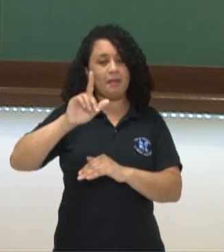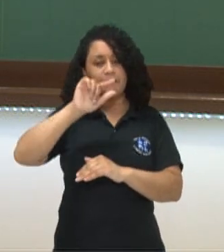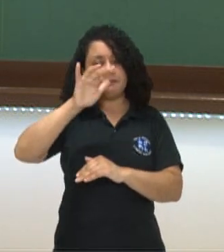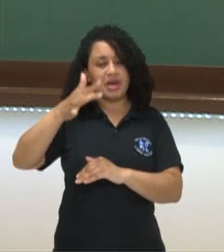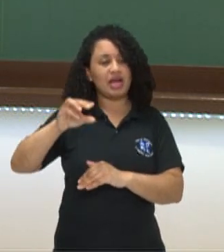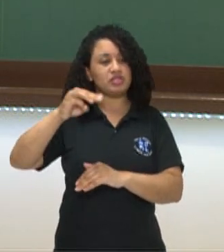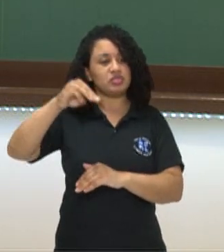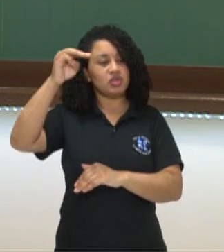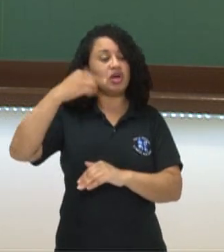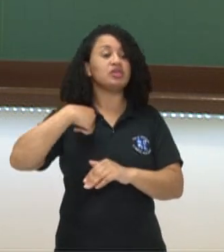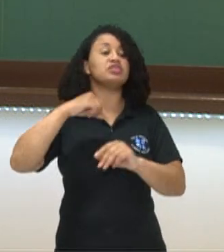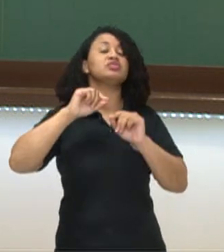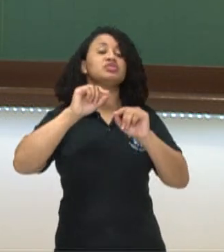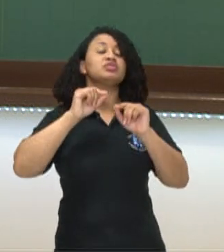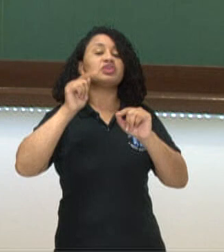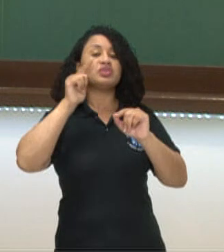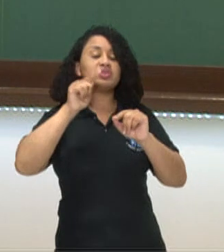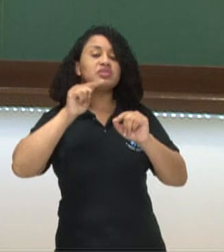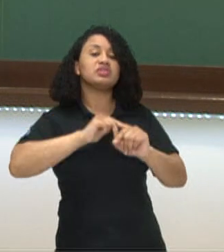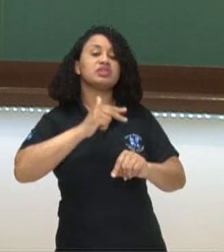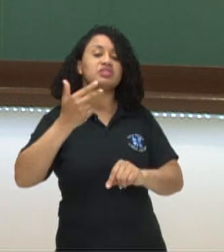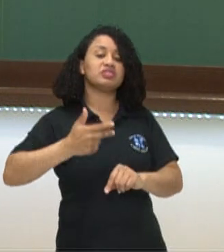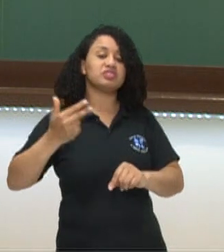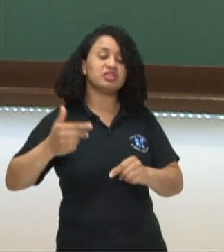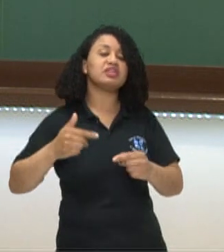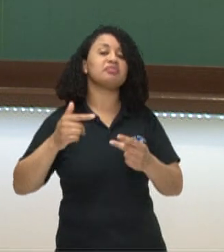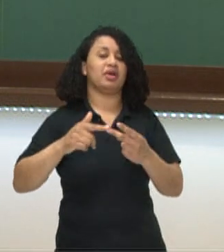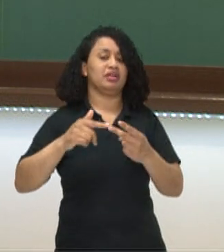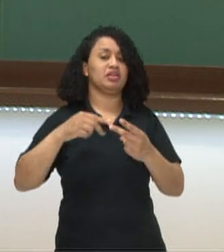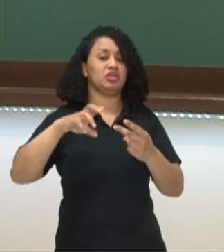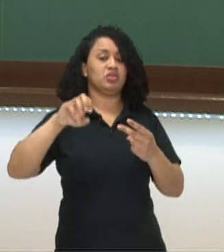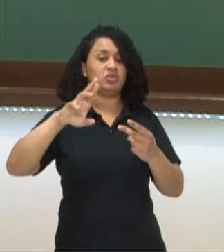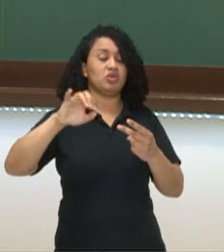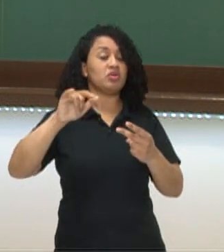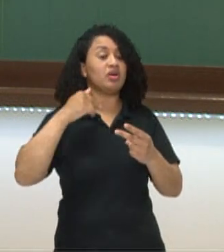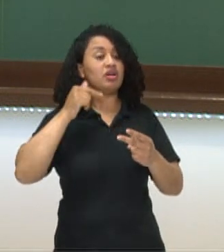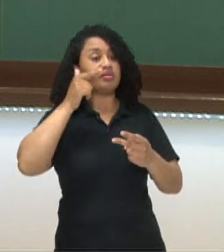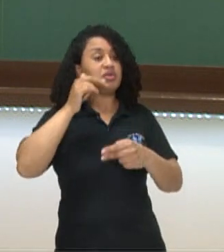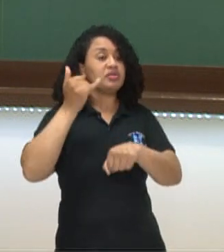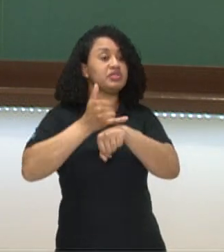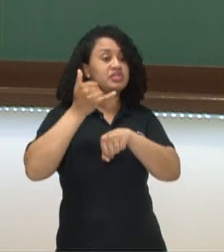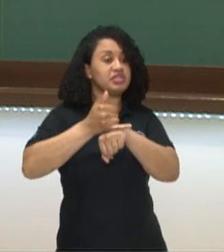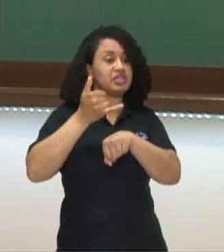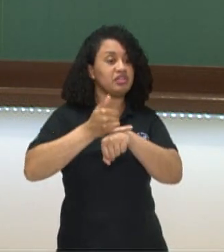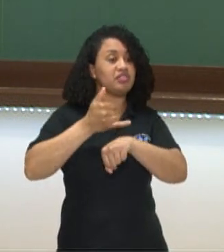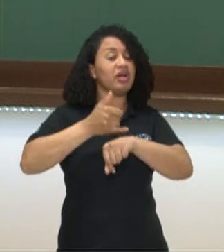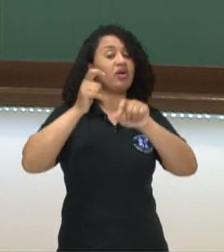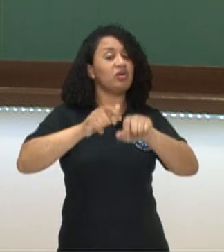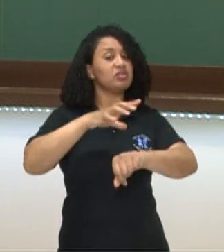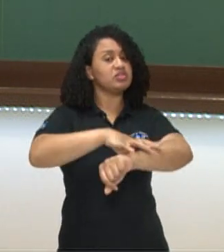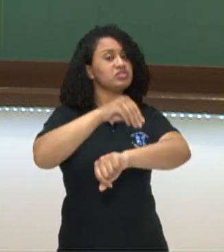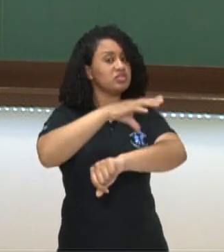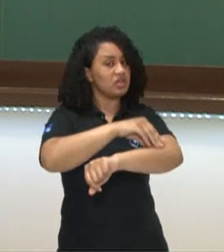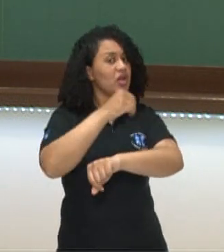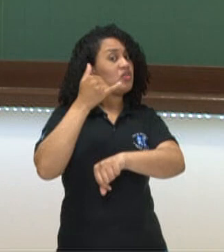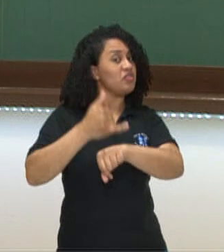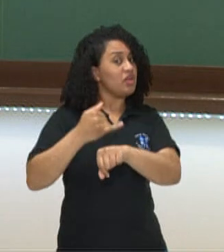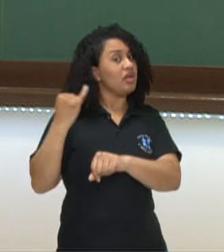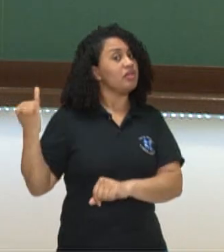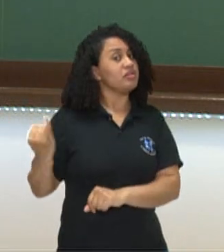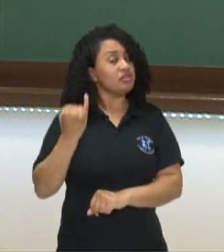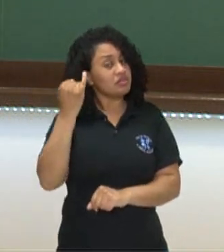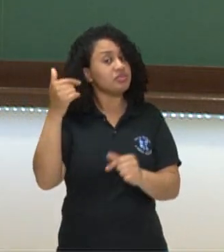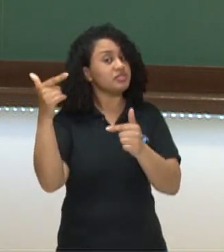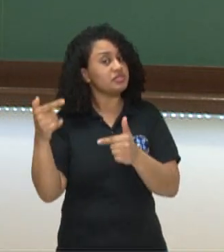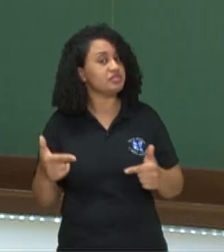dominando Dinamarca e Noruega, de maneira a garantir o fornecimento de ferro da sua aliada Suécia, ferro fundamental